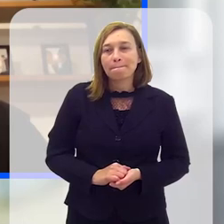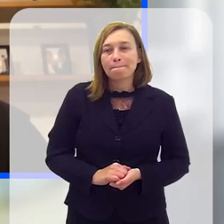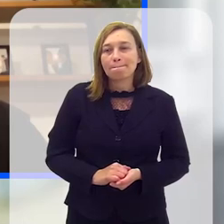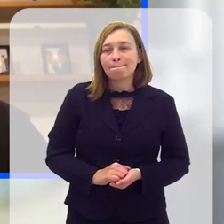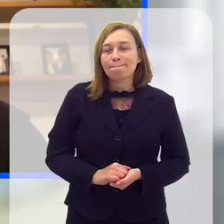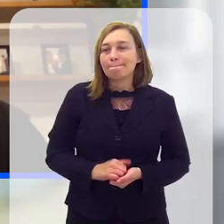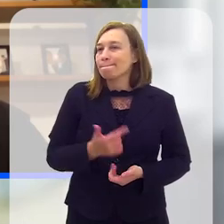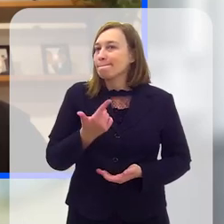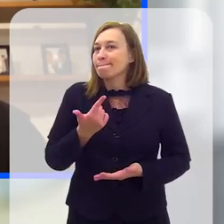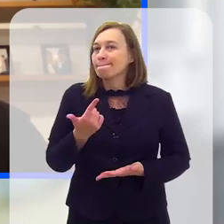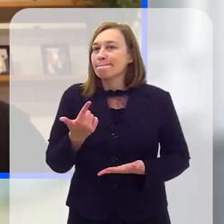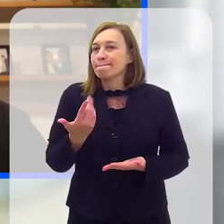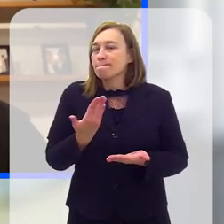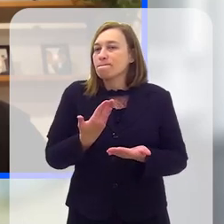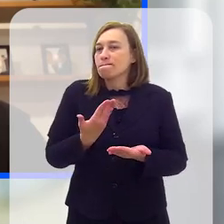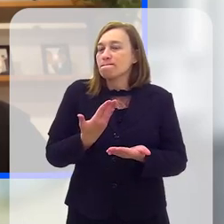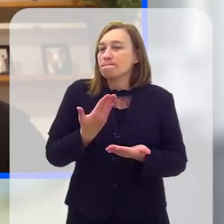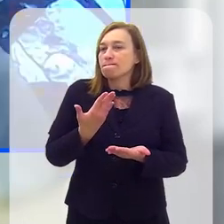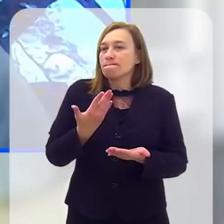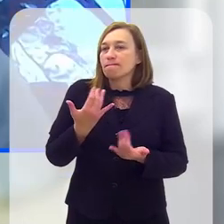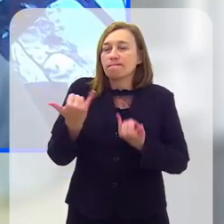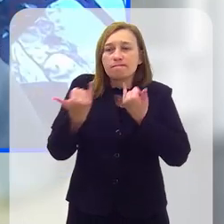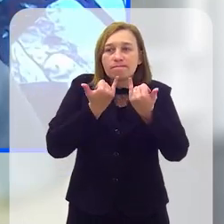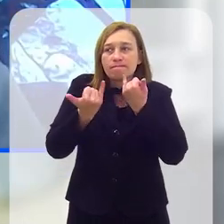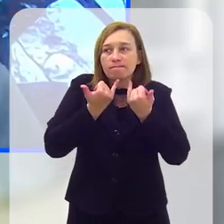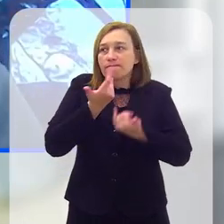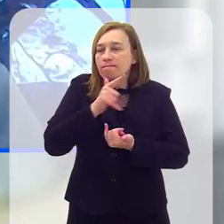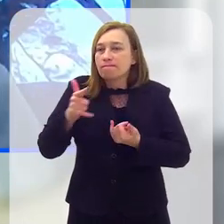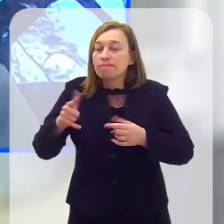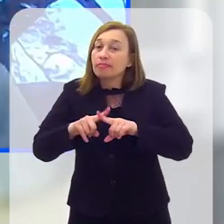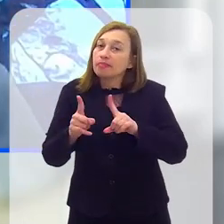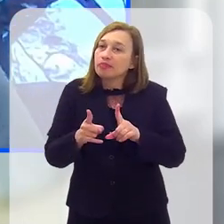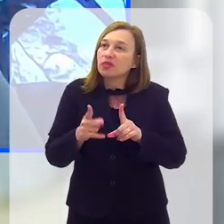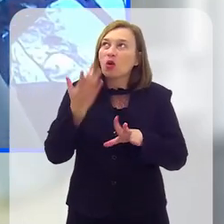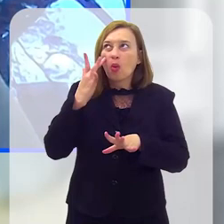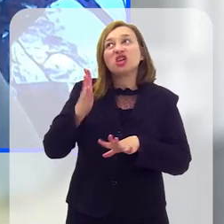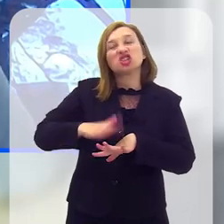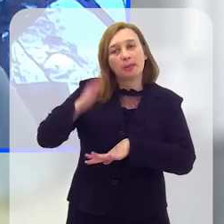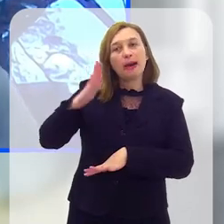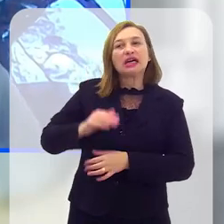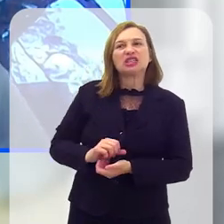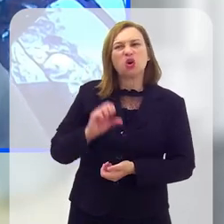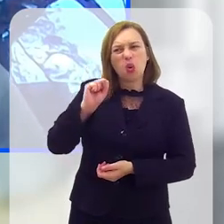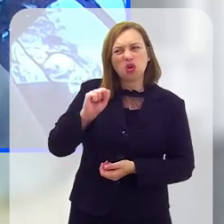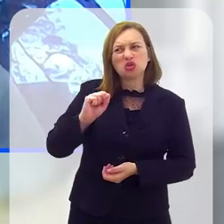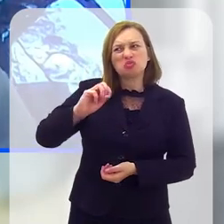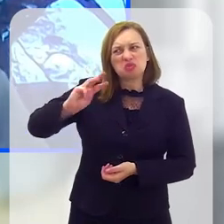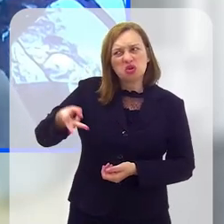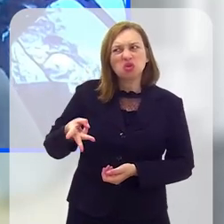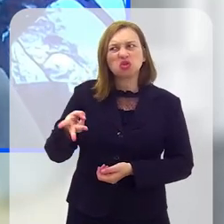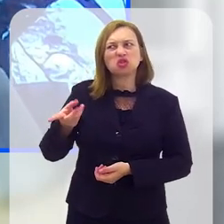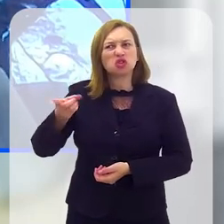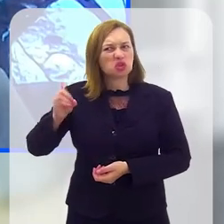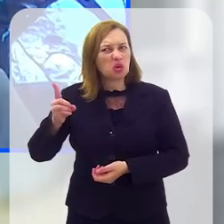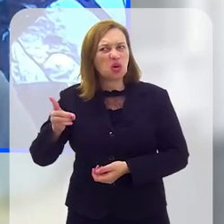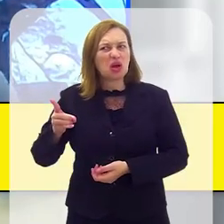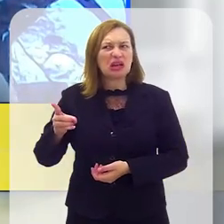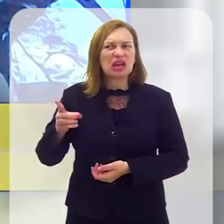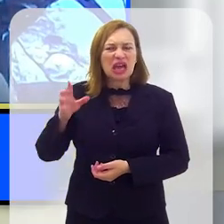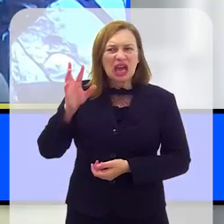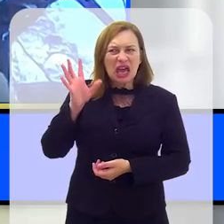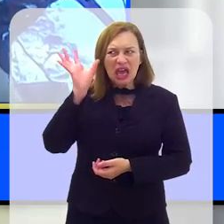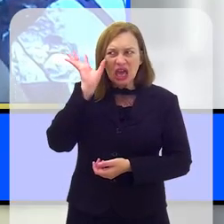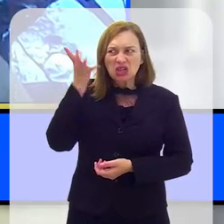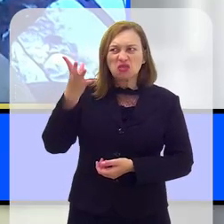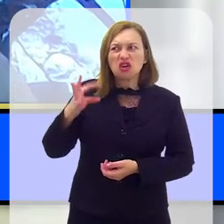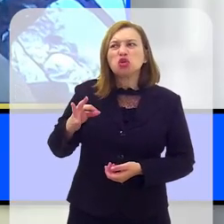Eu não tenho esse estudo do PNUMA, mas eu estimaria até que pode ser mais, porque 8 bilhões de dólares, se o Elon Musk